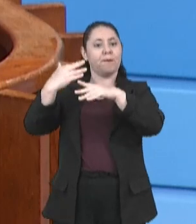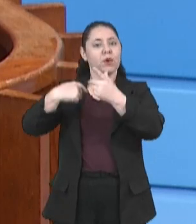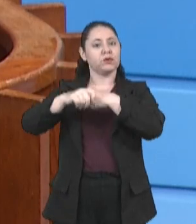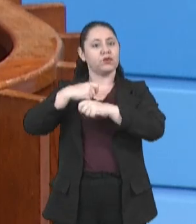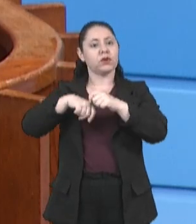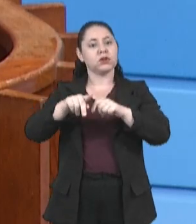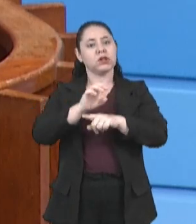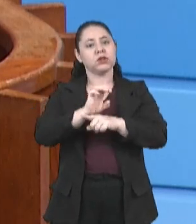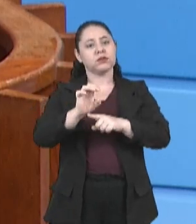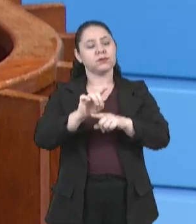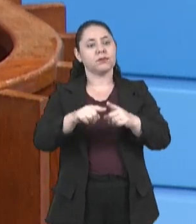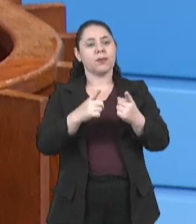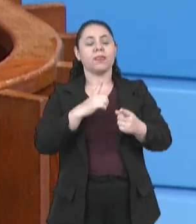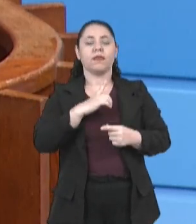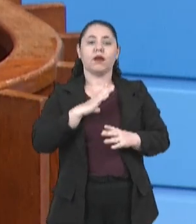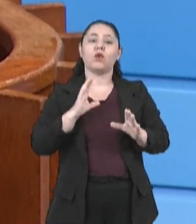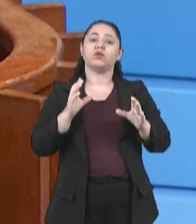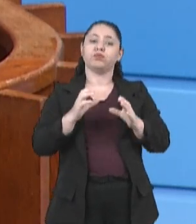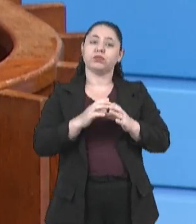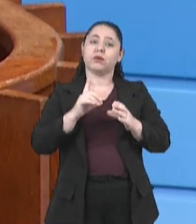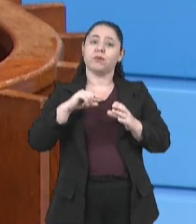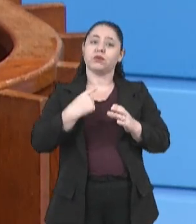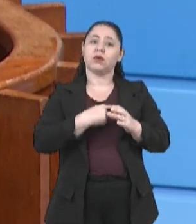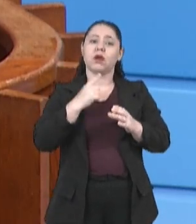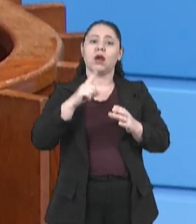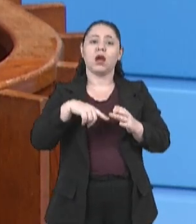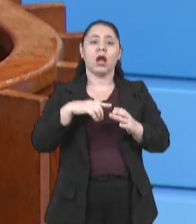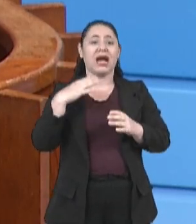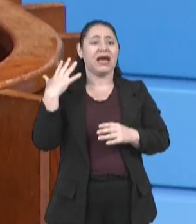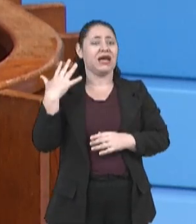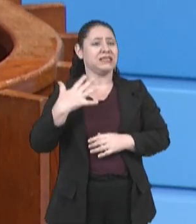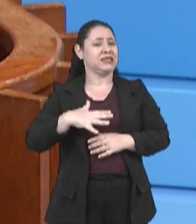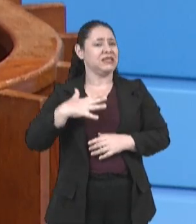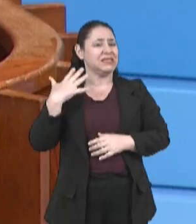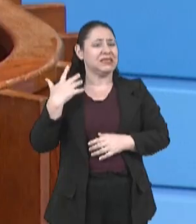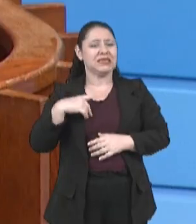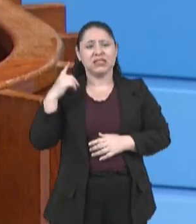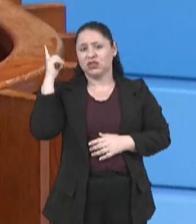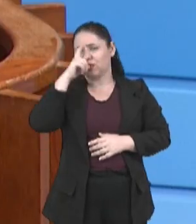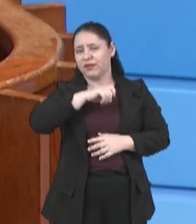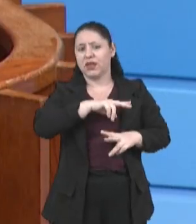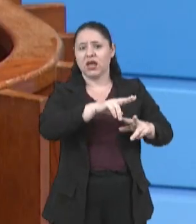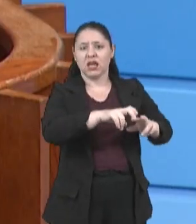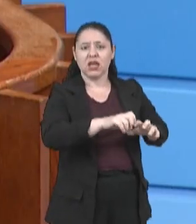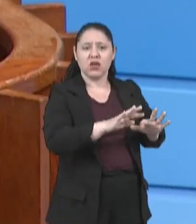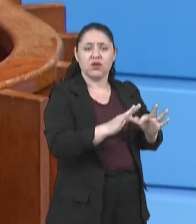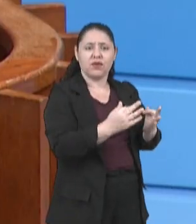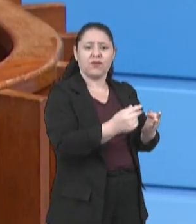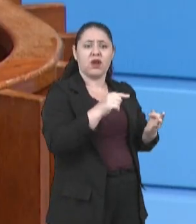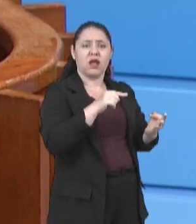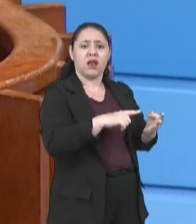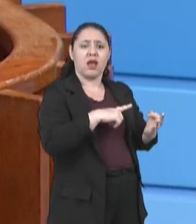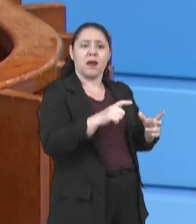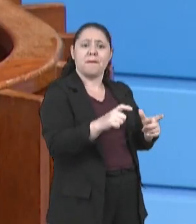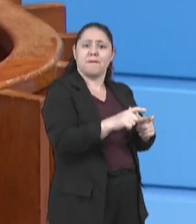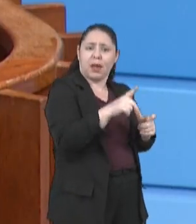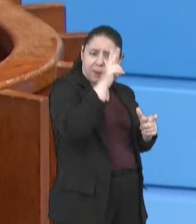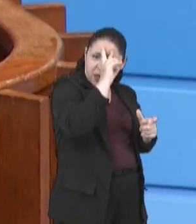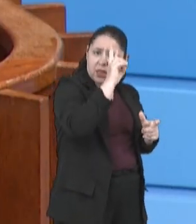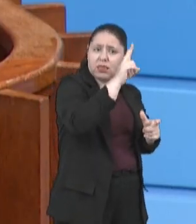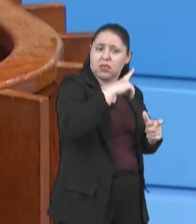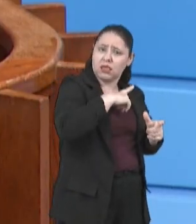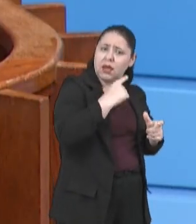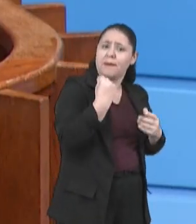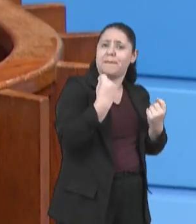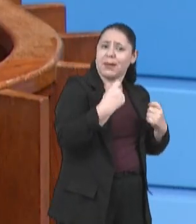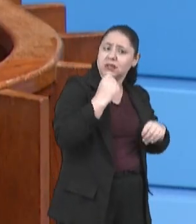Estado. Inclusive, tem um setor que para nós é muito caro, que é o da agricultura familiar, do pequeno